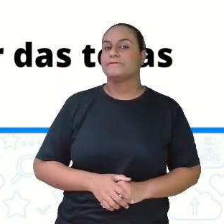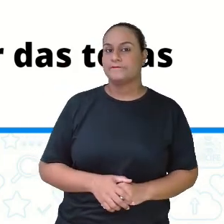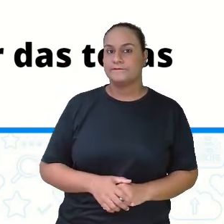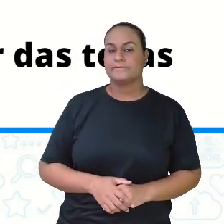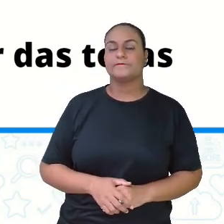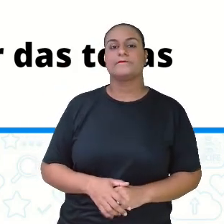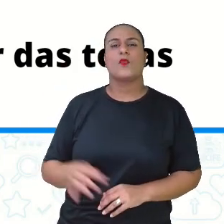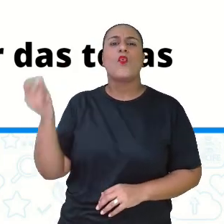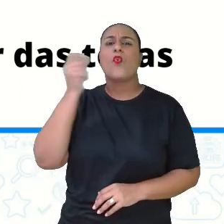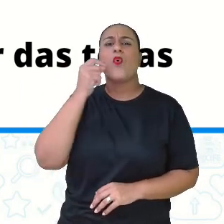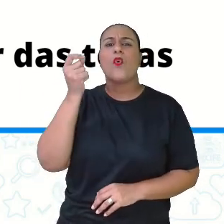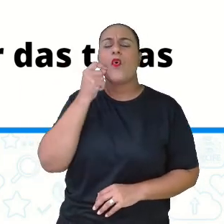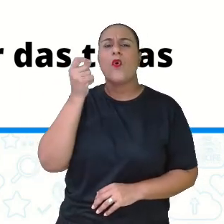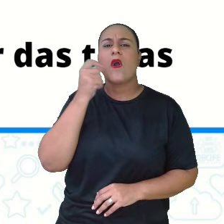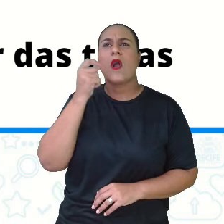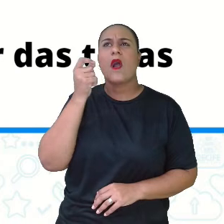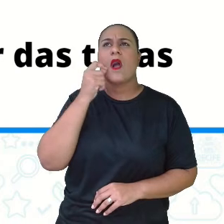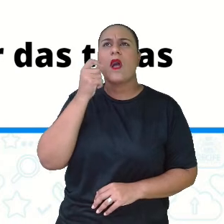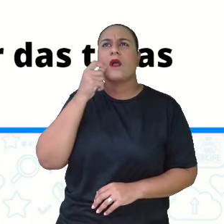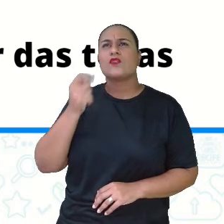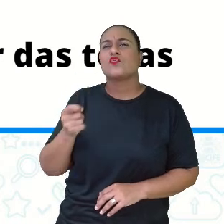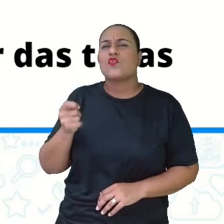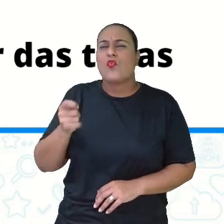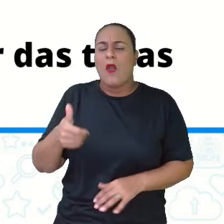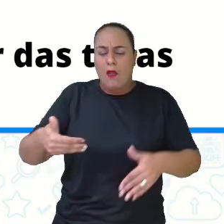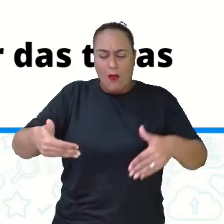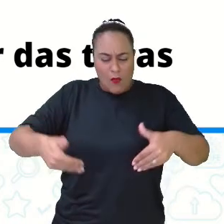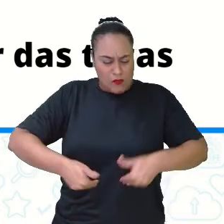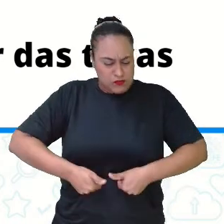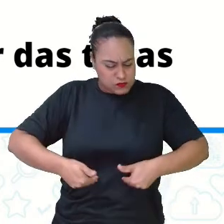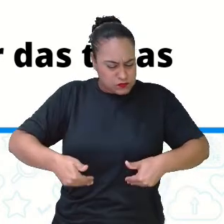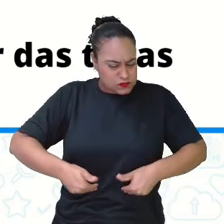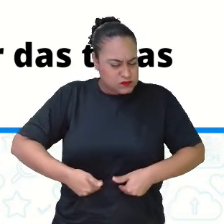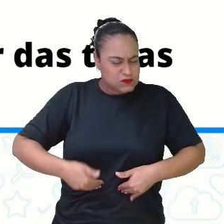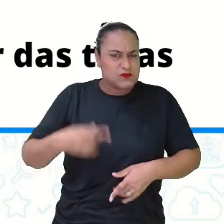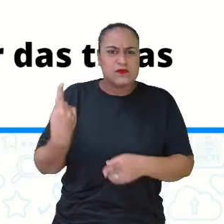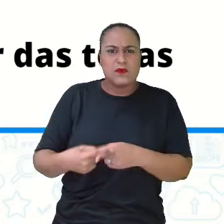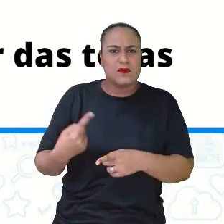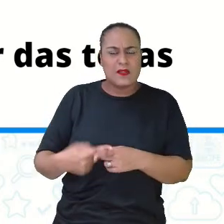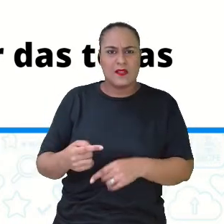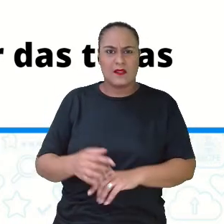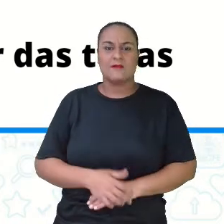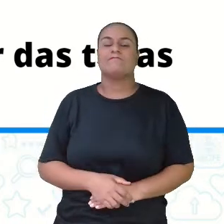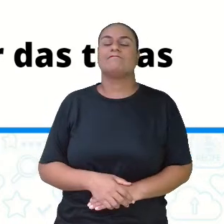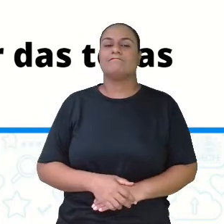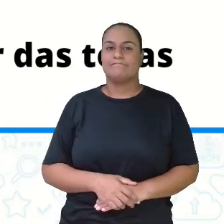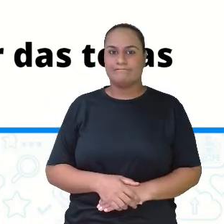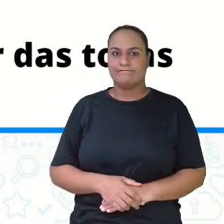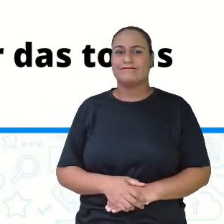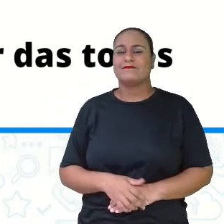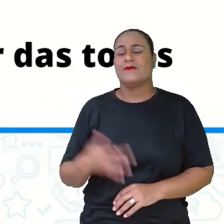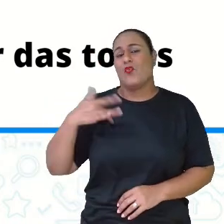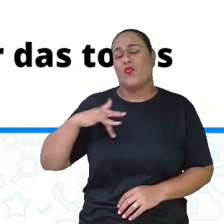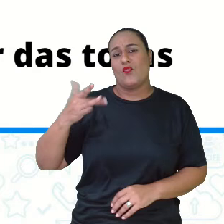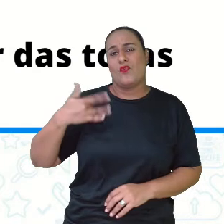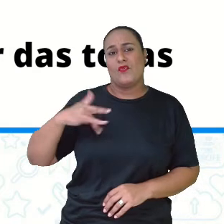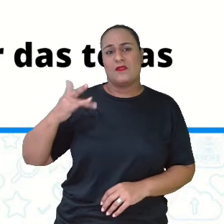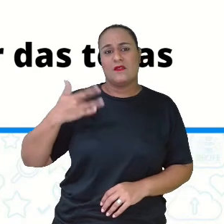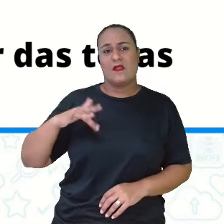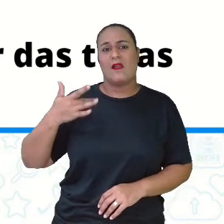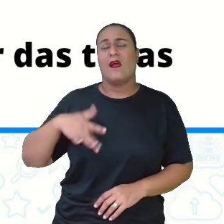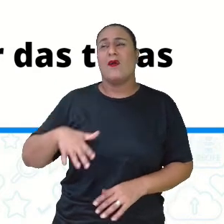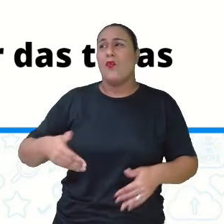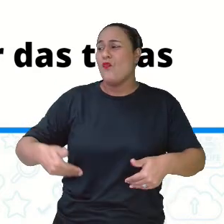que os ratos estavam quase morrendo de fome? Eles estavam lá, coitados, né, passando